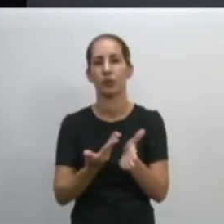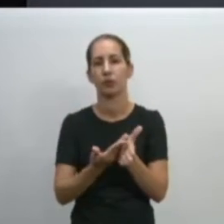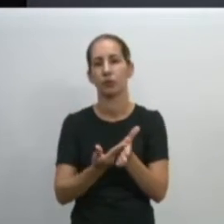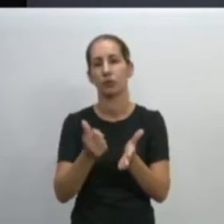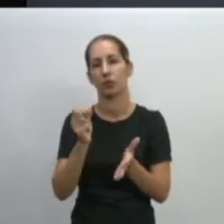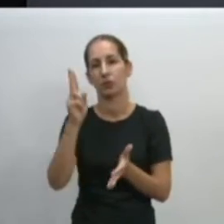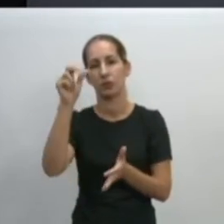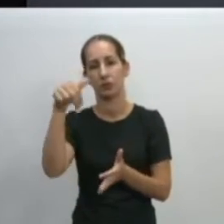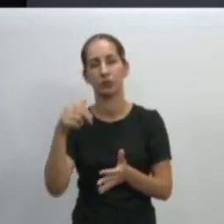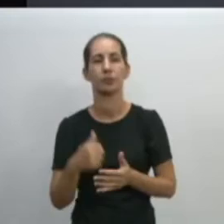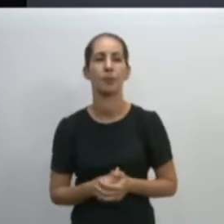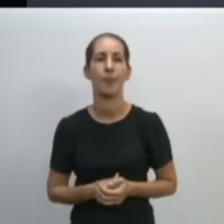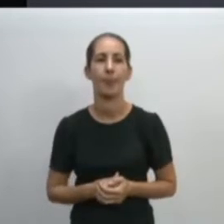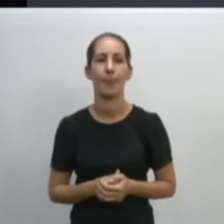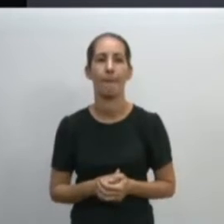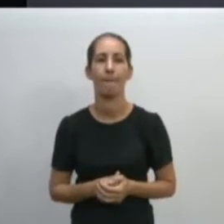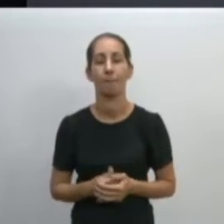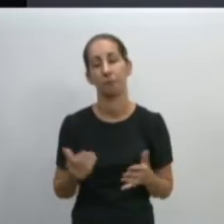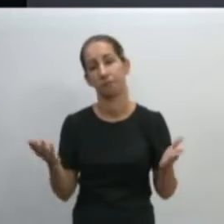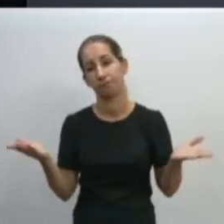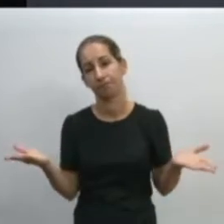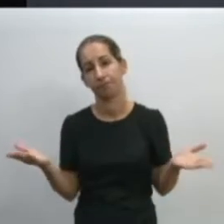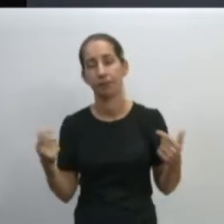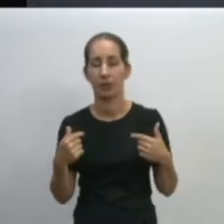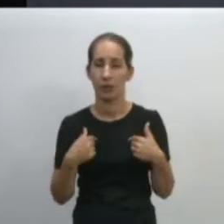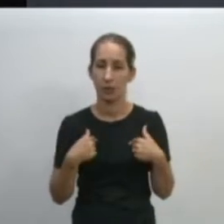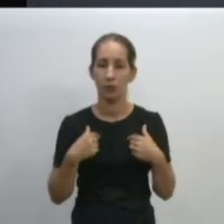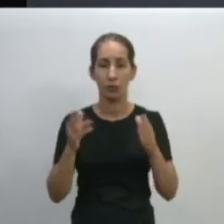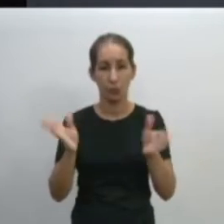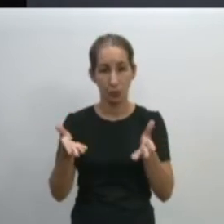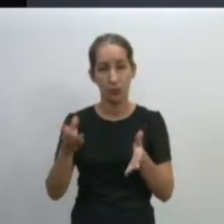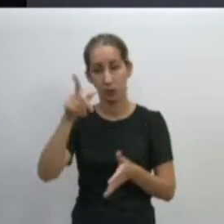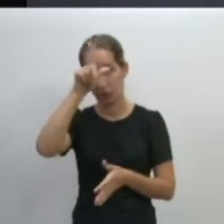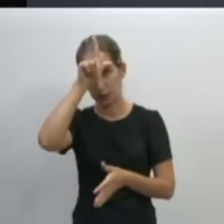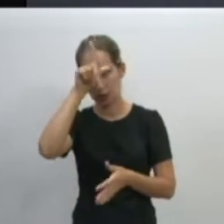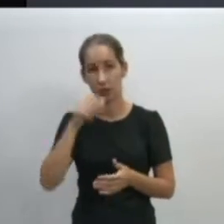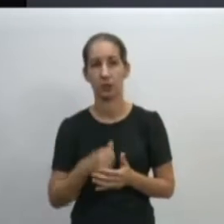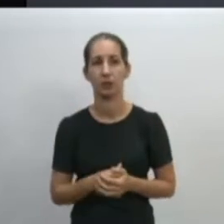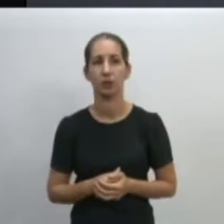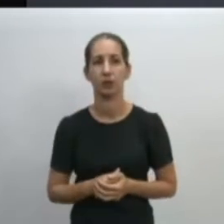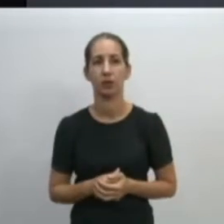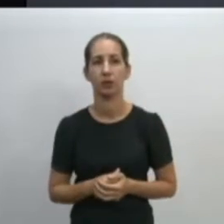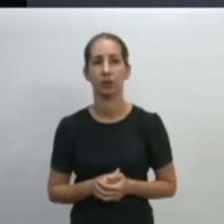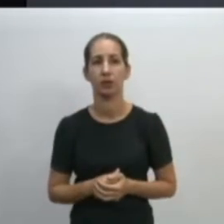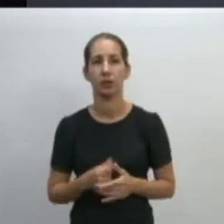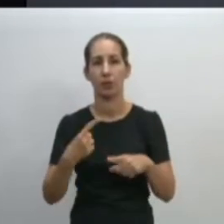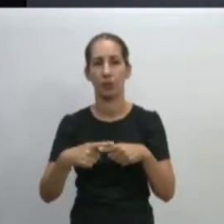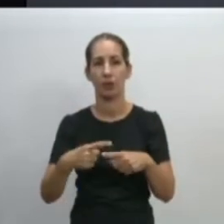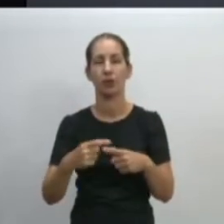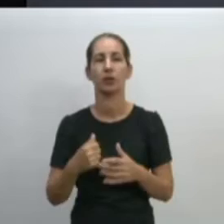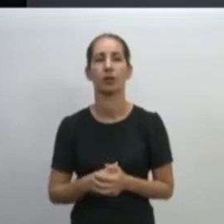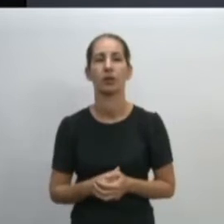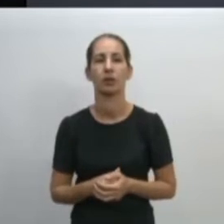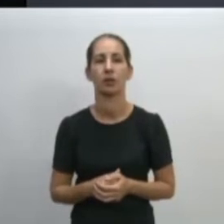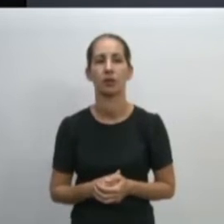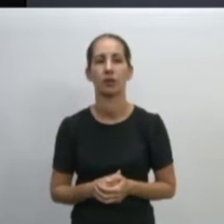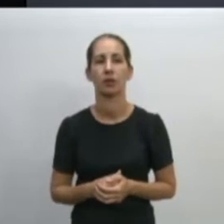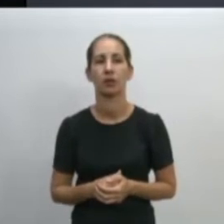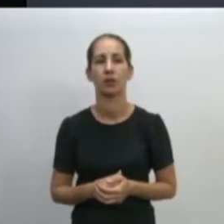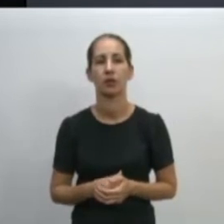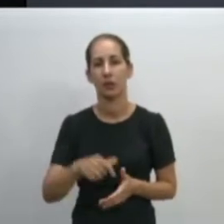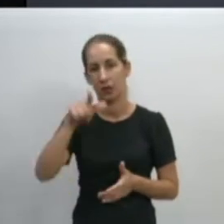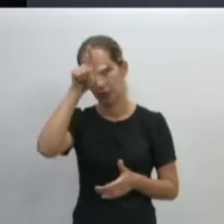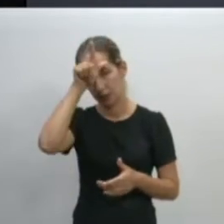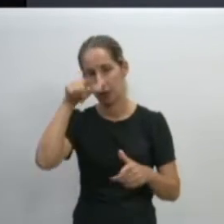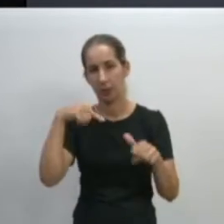Anderson. Então, eu estou aqui como hoje líder interinamente, porque o líder está em uma